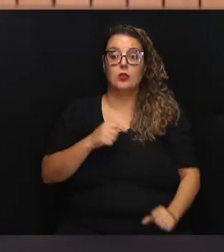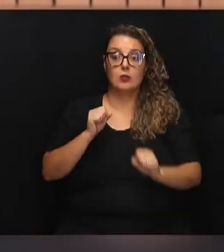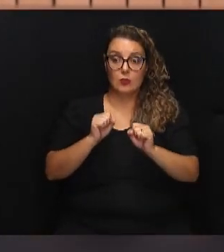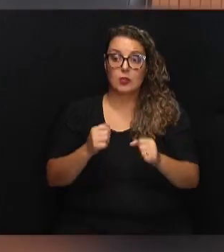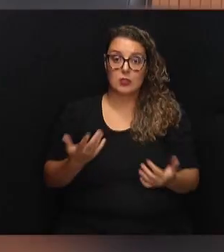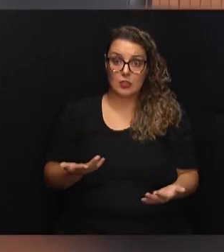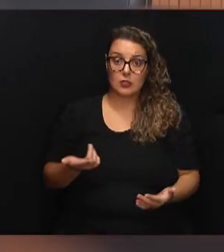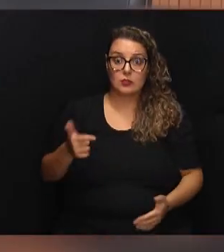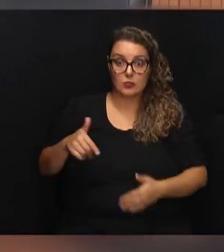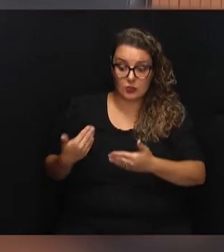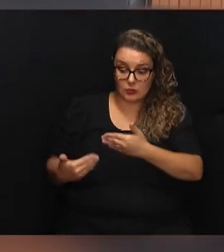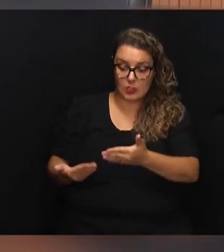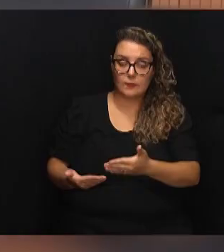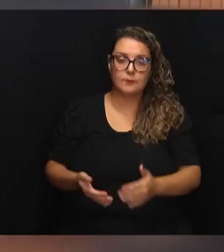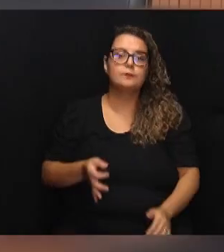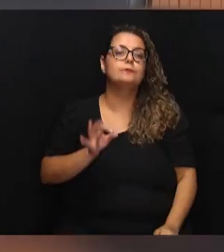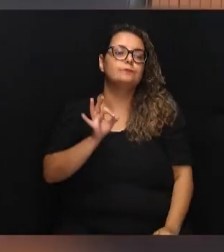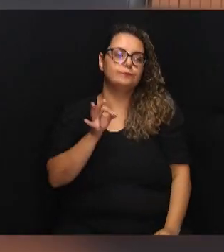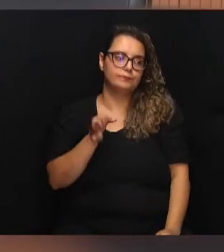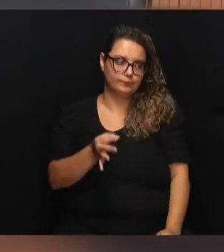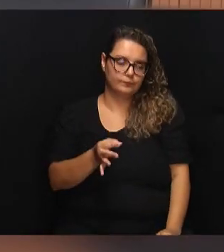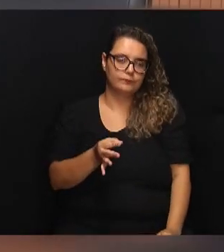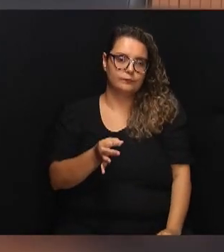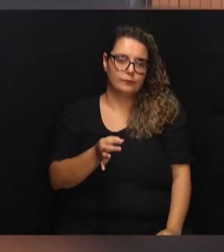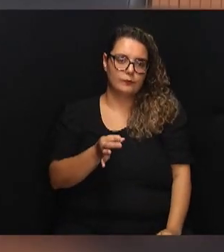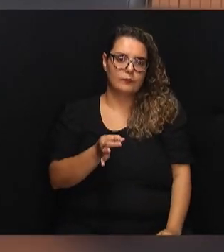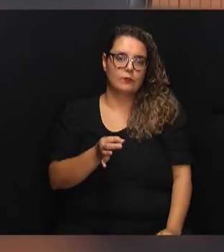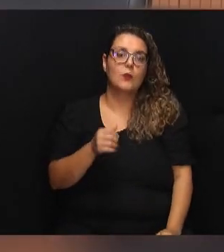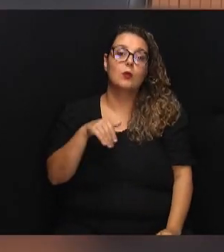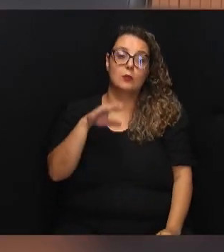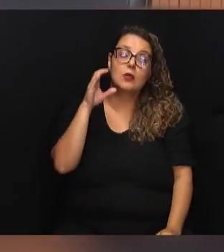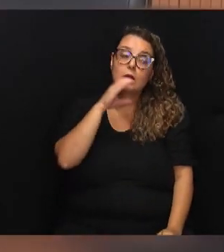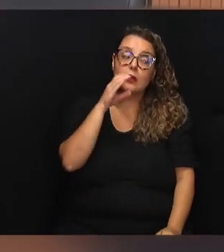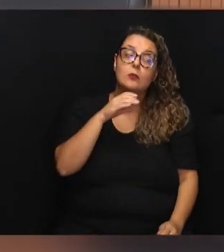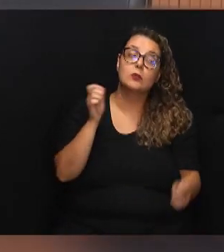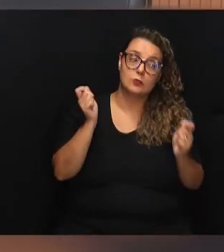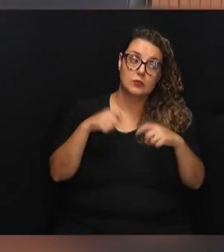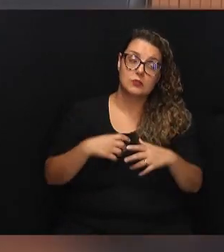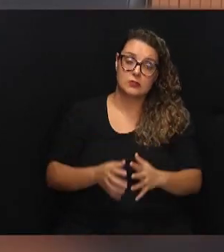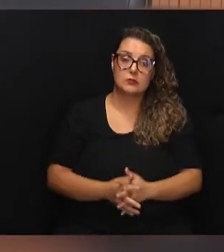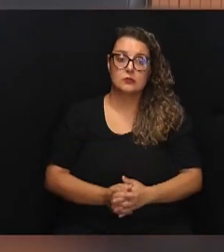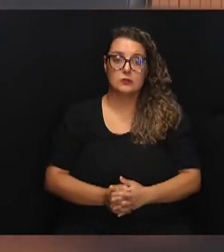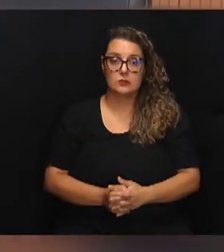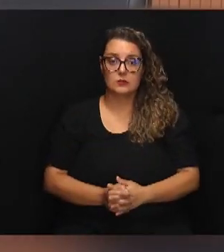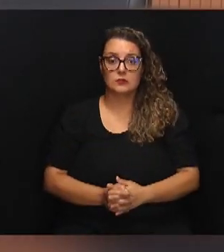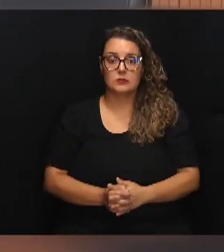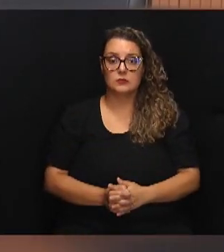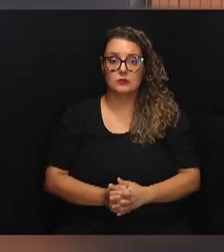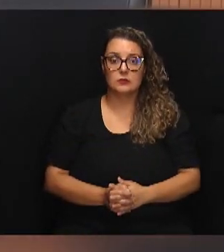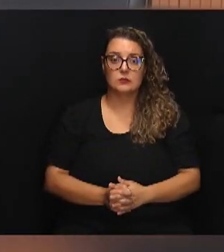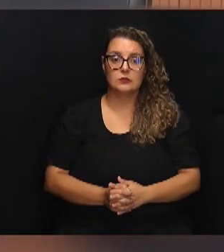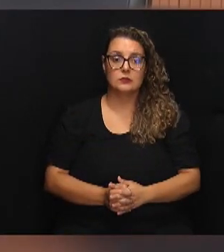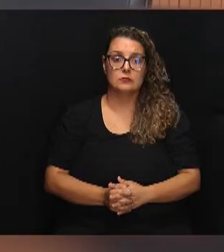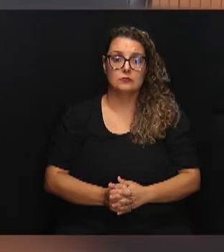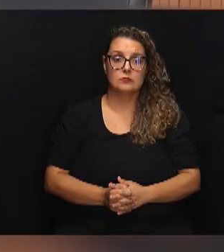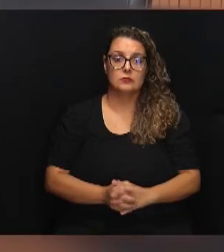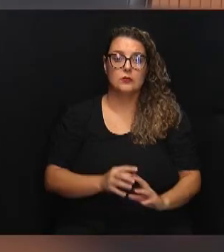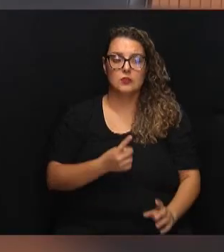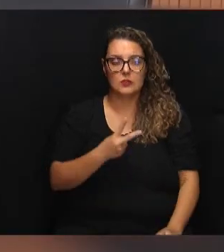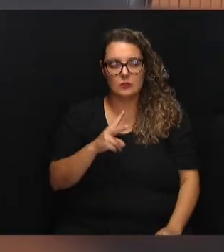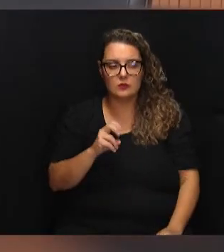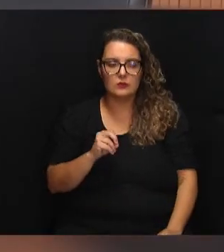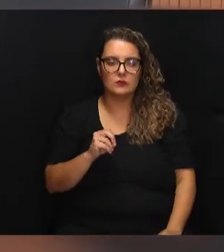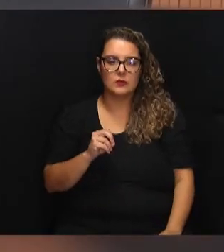dar prosseguimento. Com certeza, também o mais rápido possível, aí dentro de uns 120 dias,